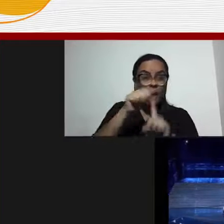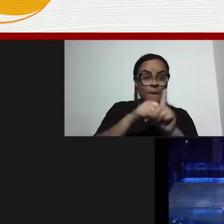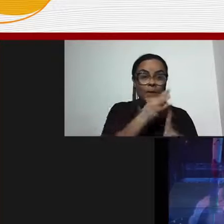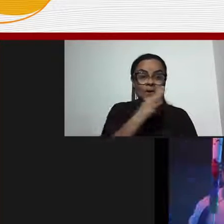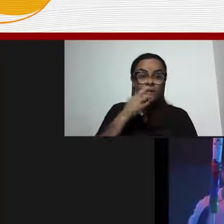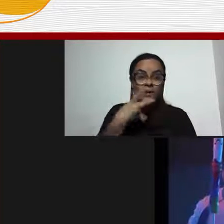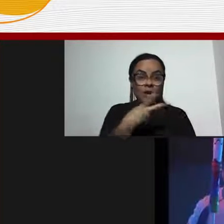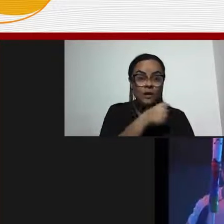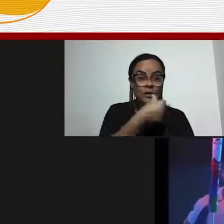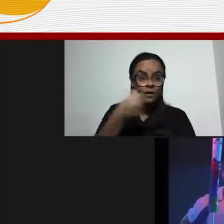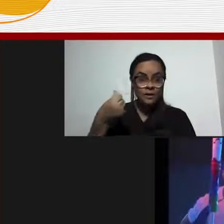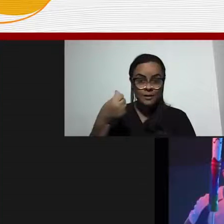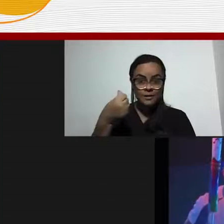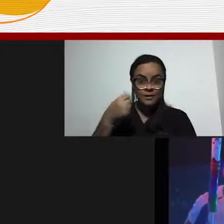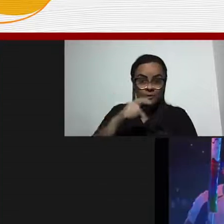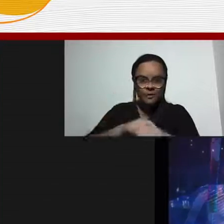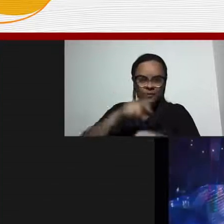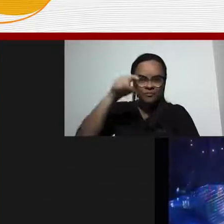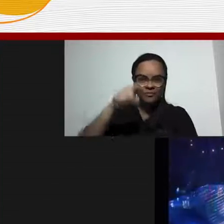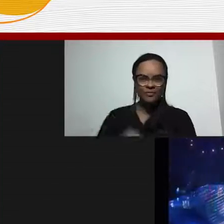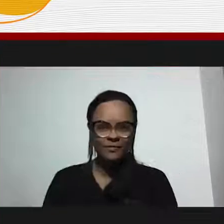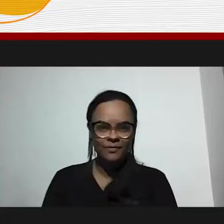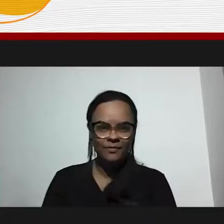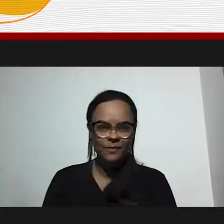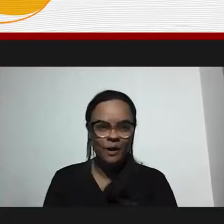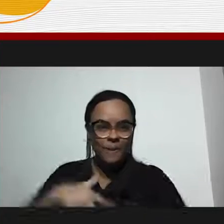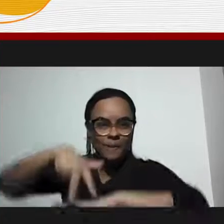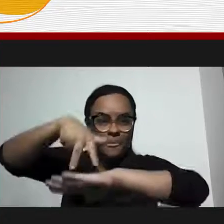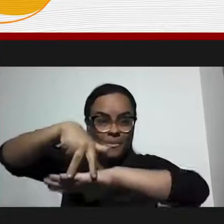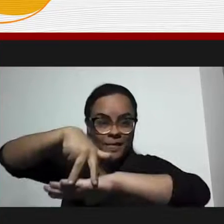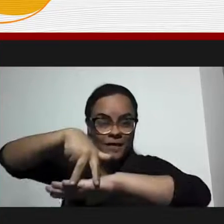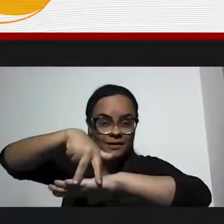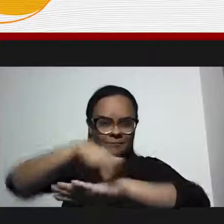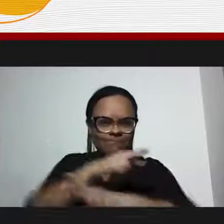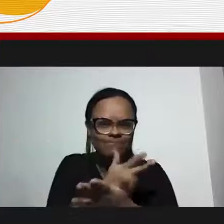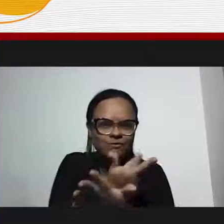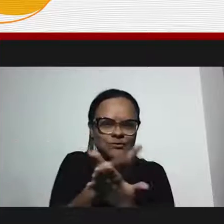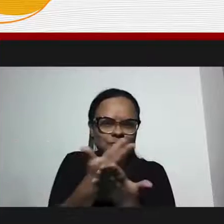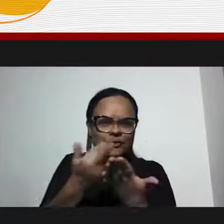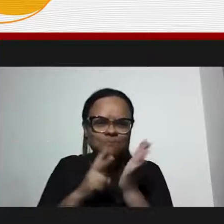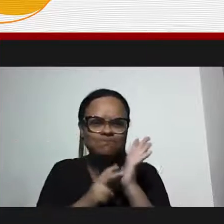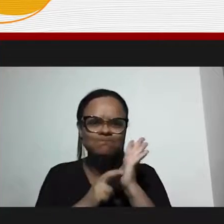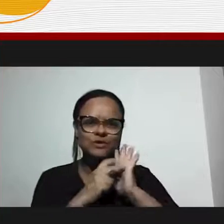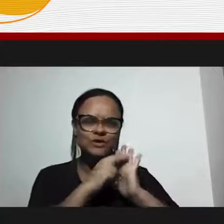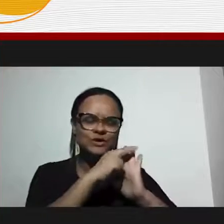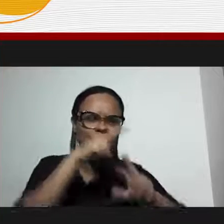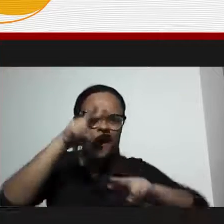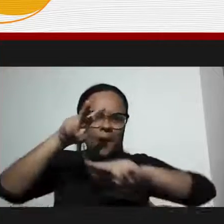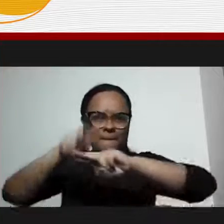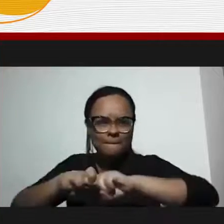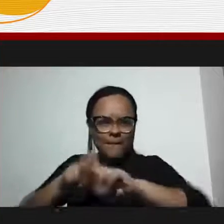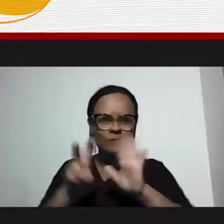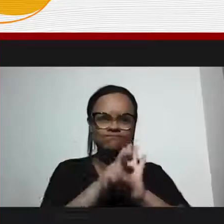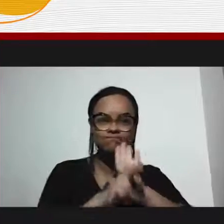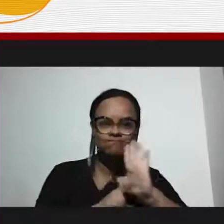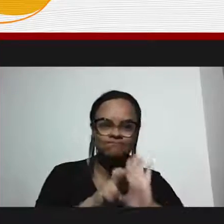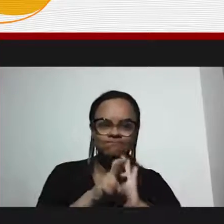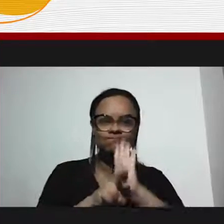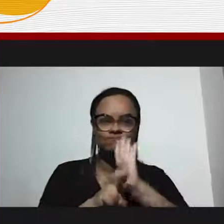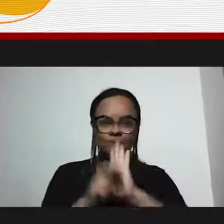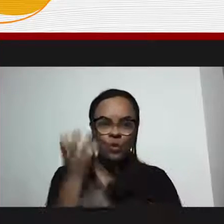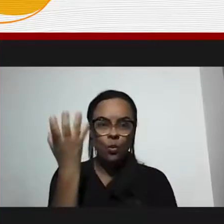2016. Nesse momento, eu estou em frente aí a vários degraus, sentado na cadeira de rodas, com a